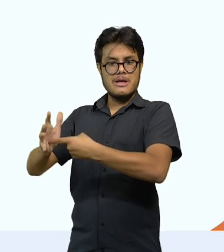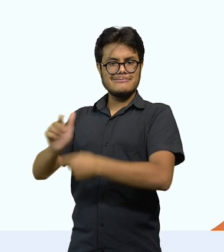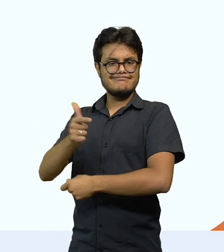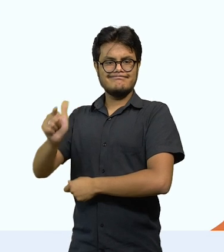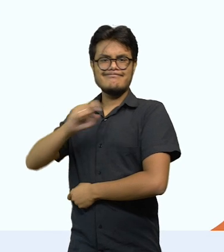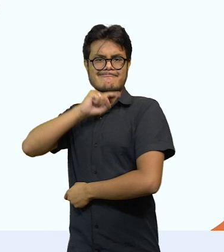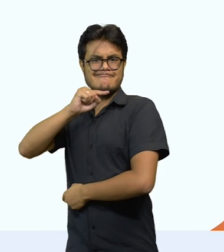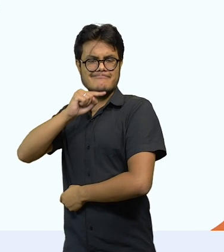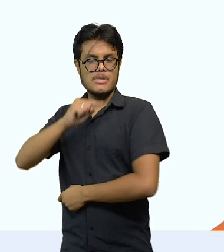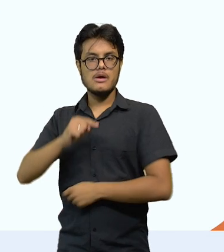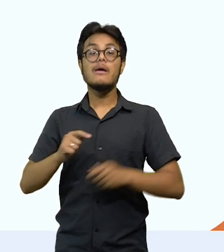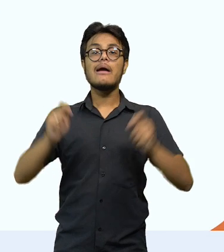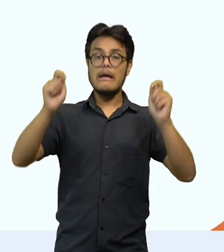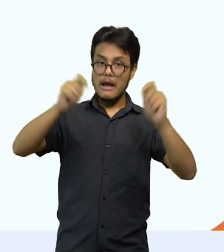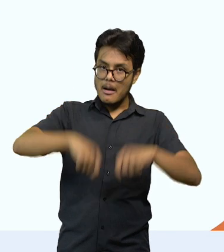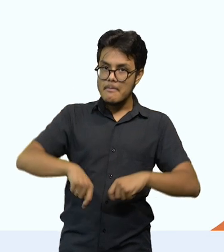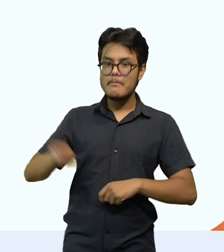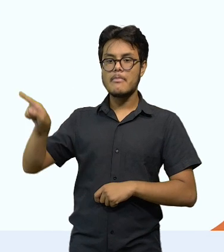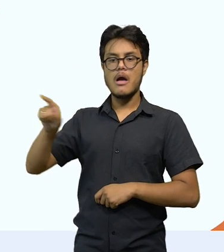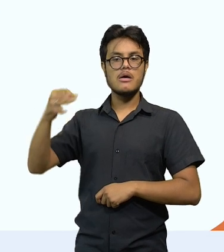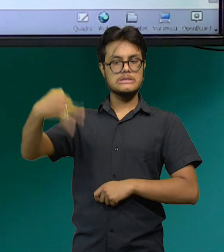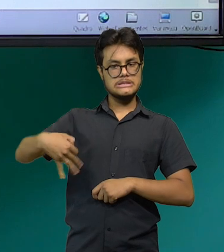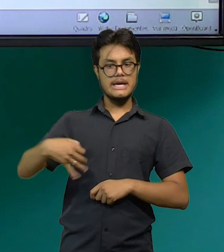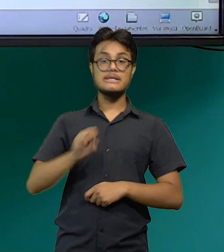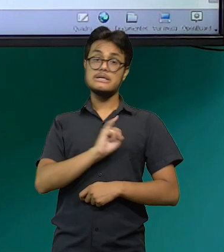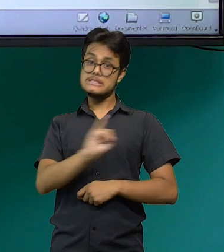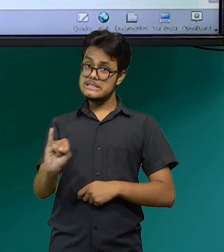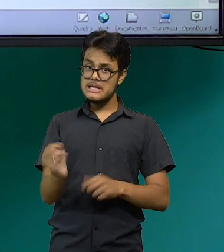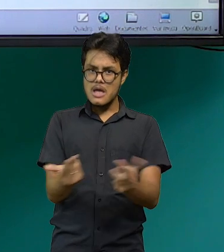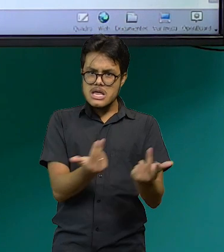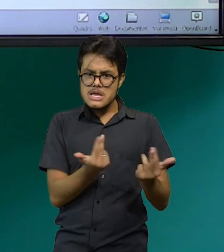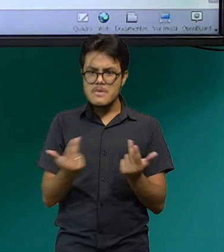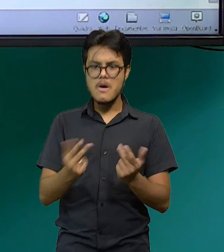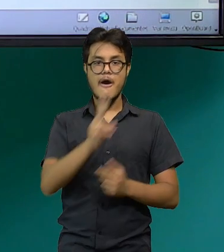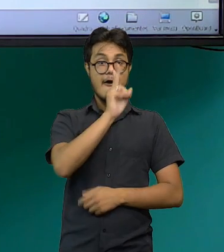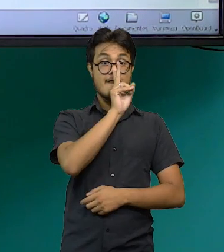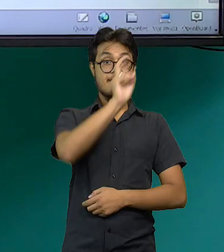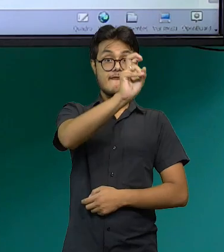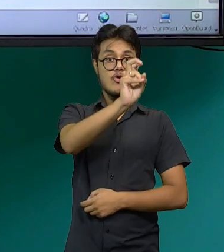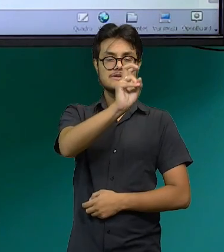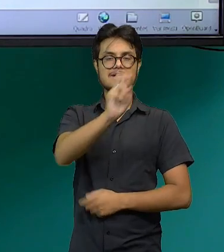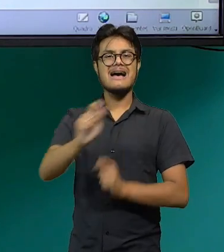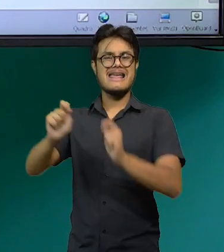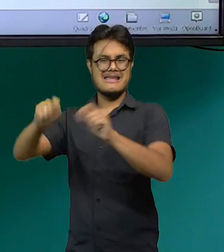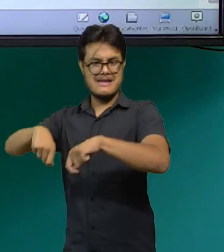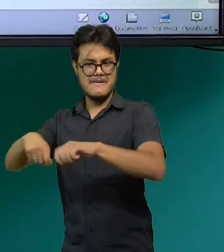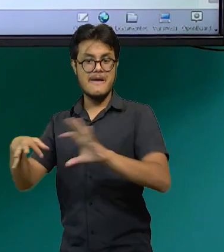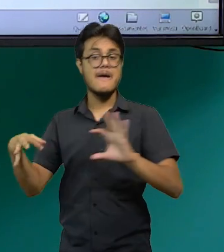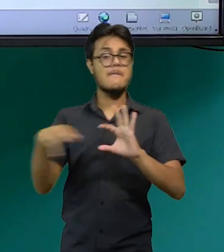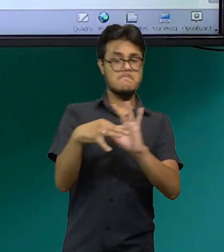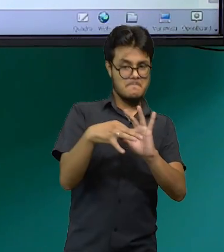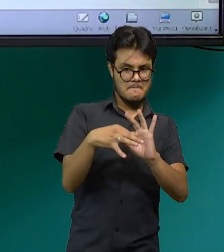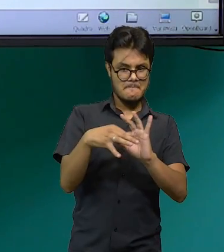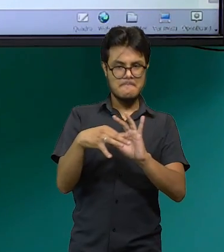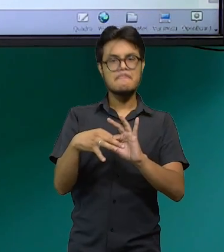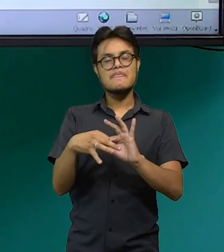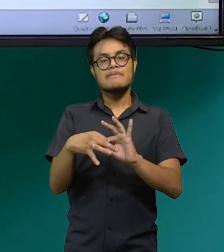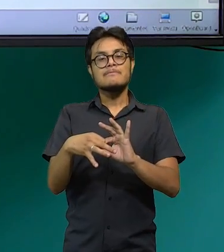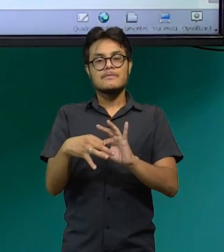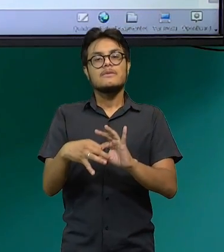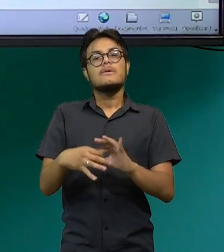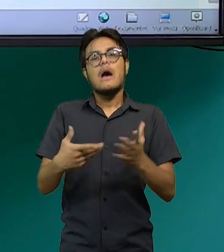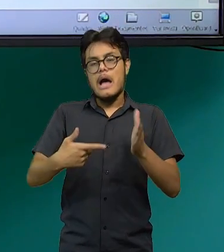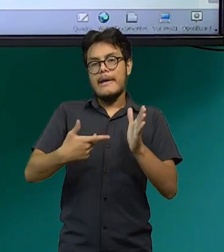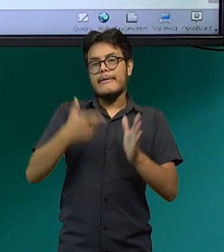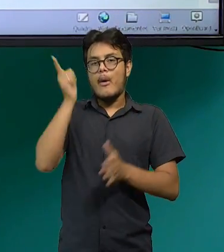Essa também é correta, porque quando ela se iguala à força eletromotriz, eu estou dando um curto-circuito na